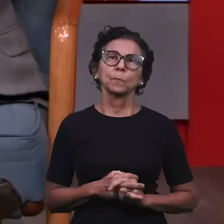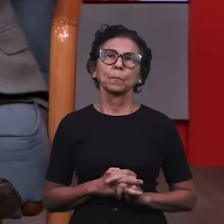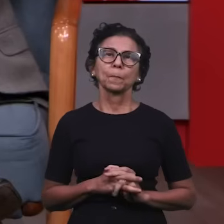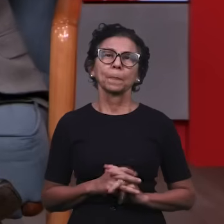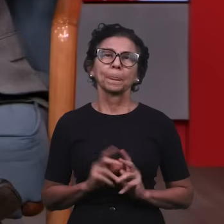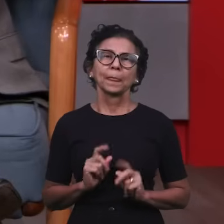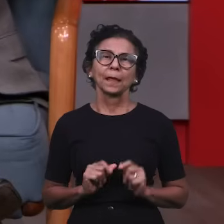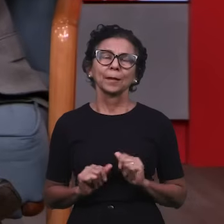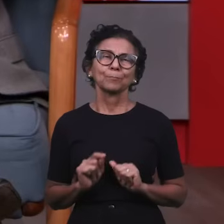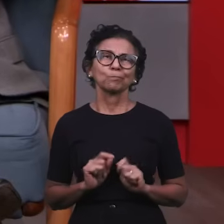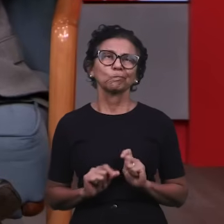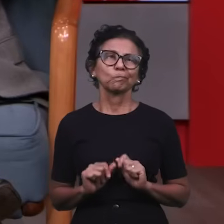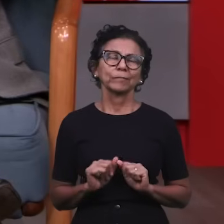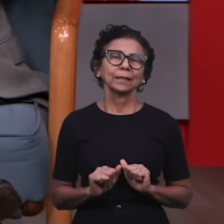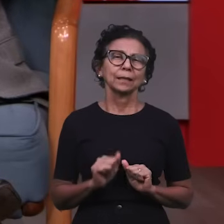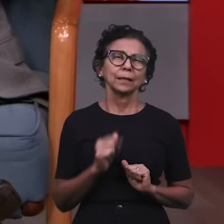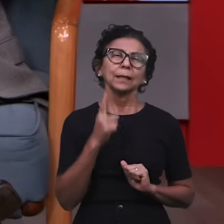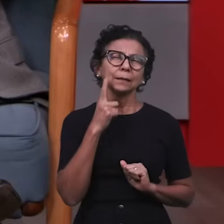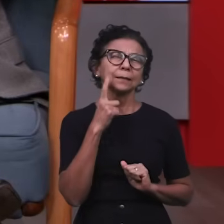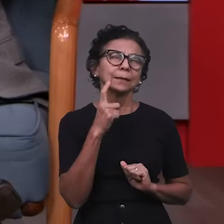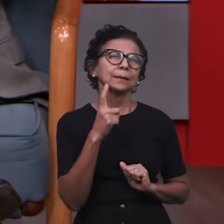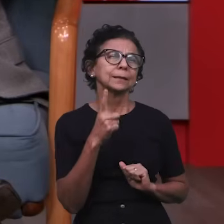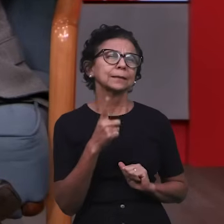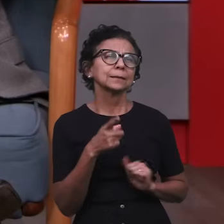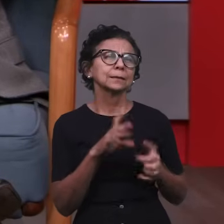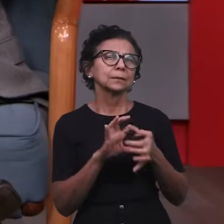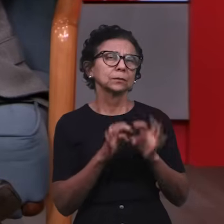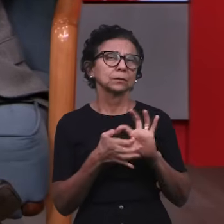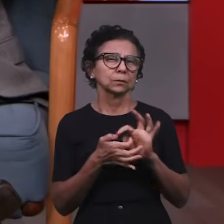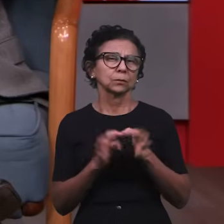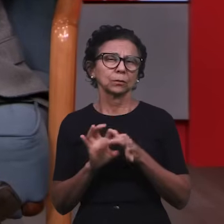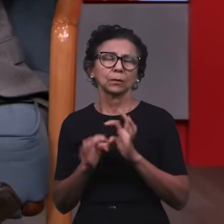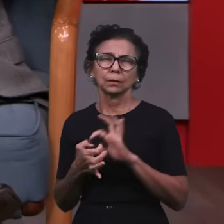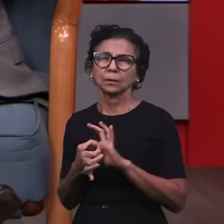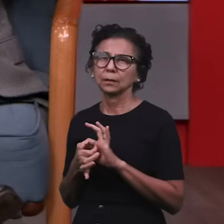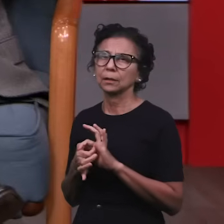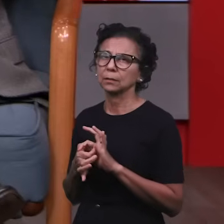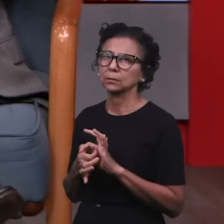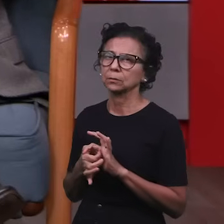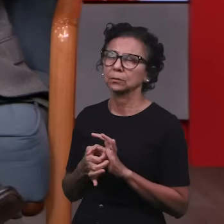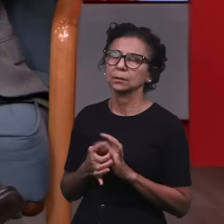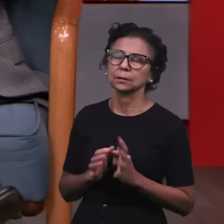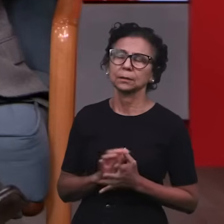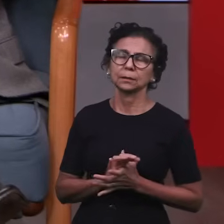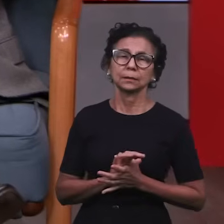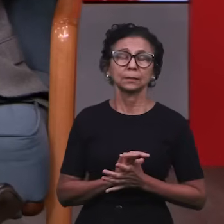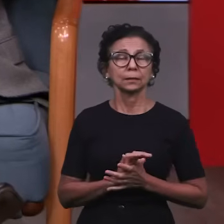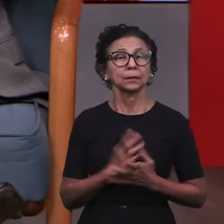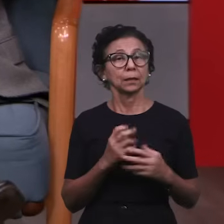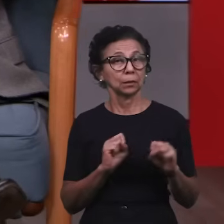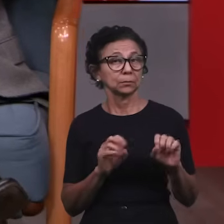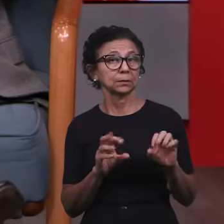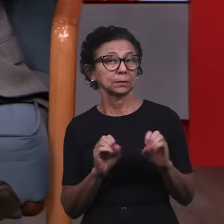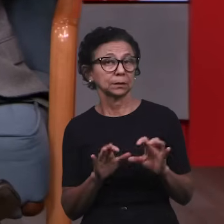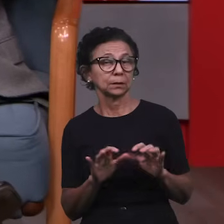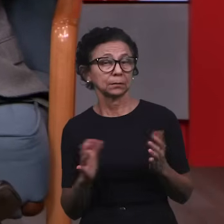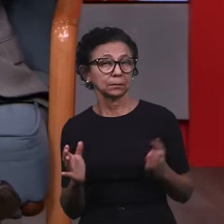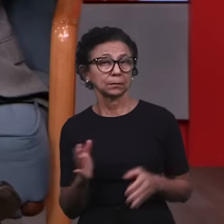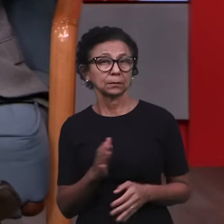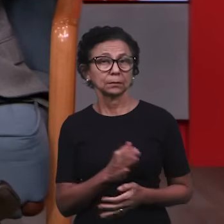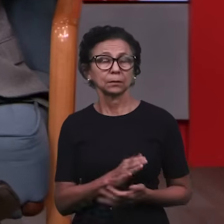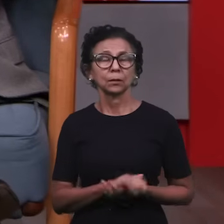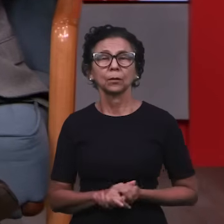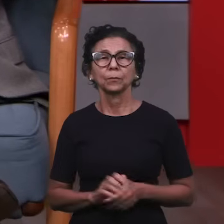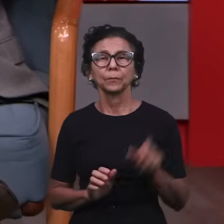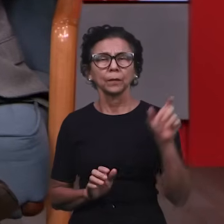há uma coisa muito interessante nesse contexto ali, que também serve como ensino.